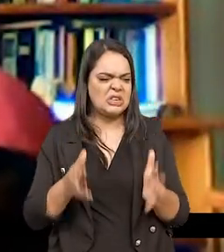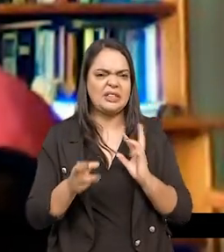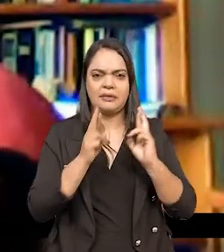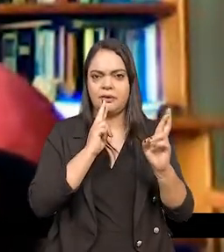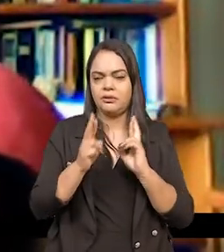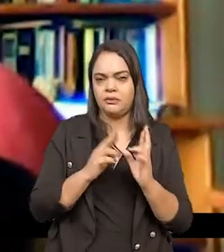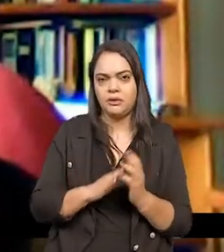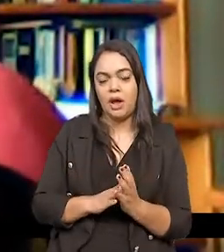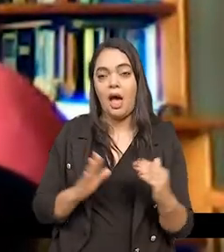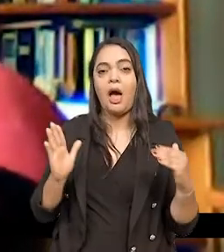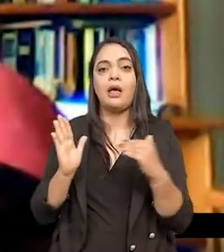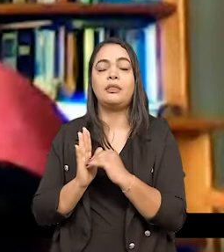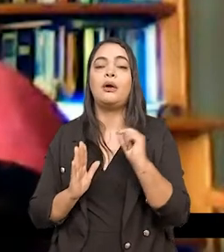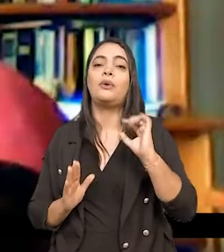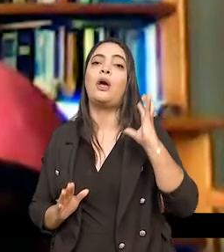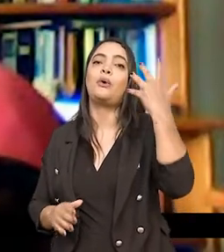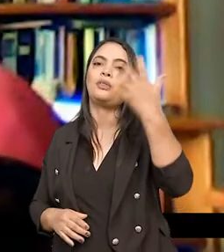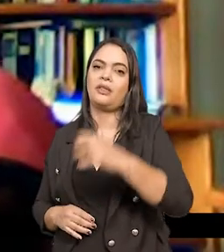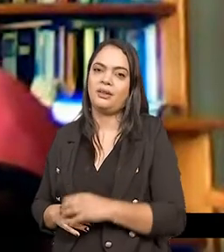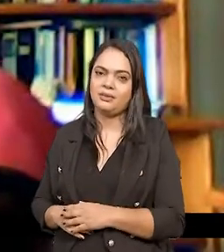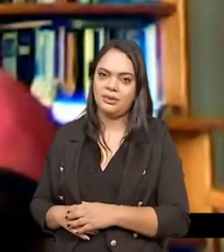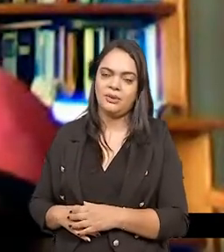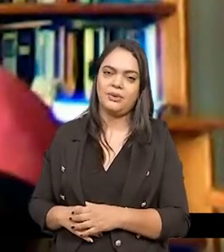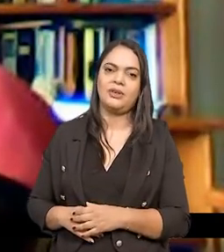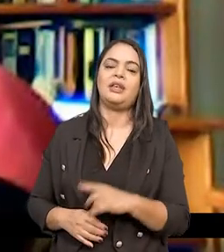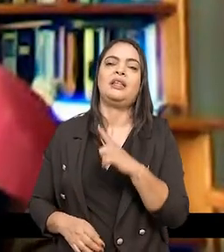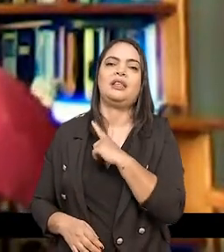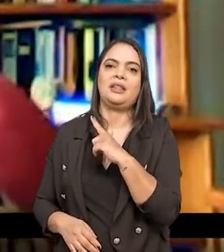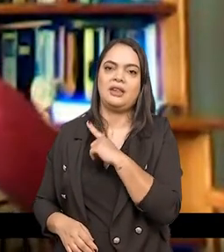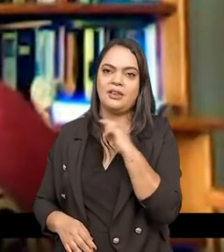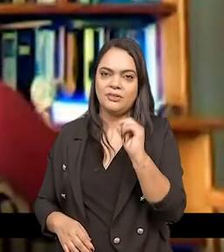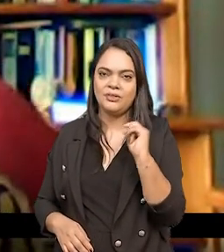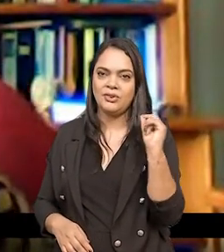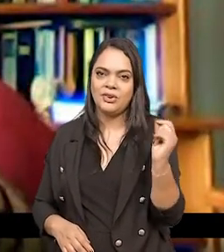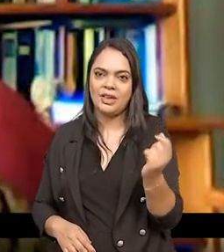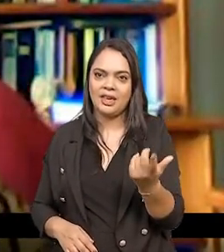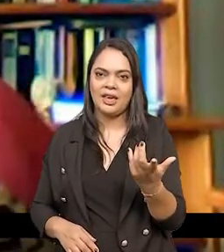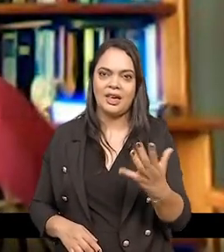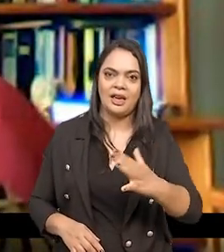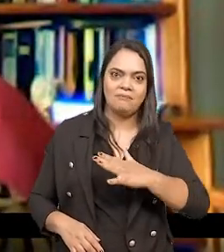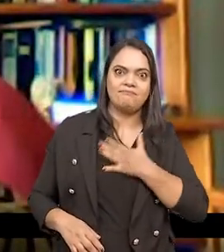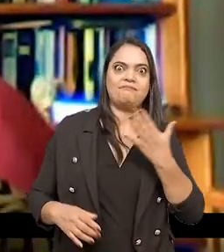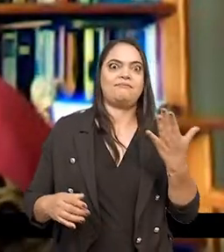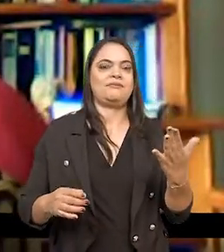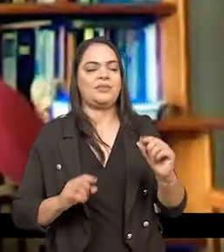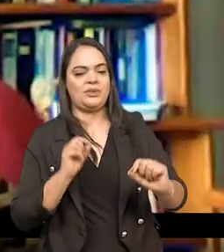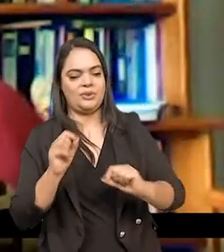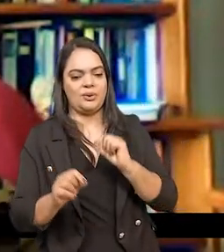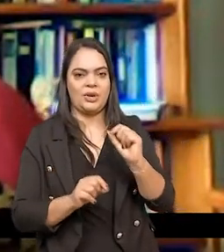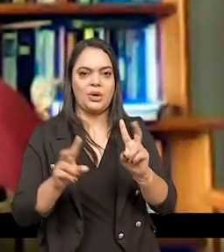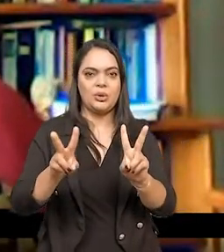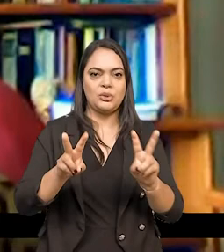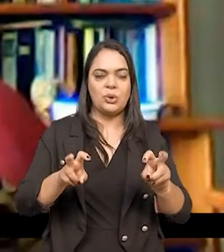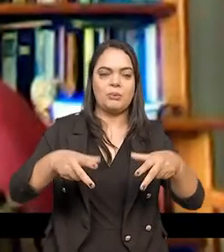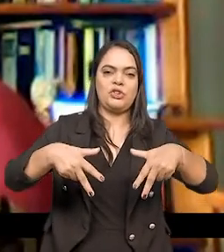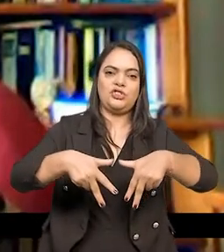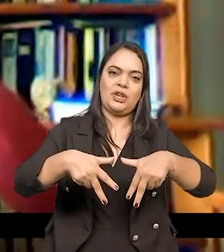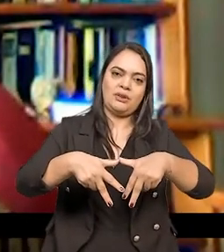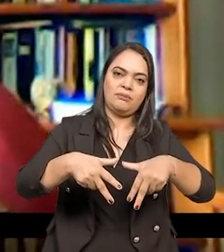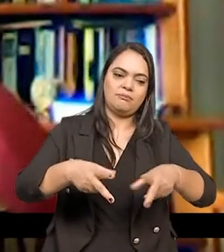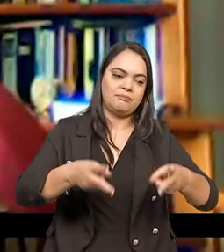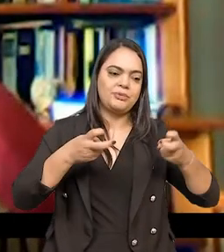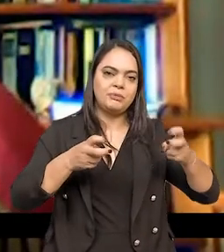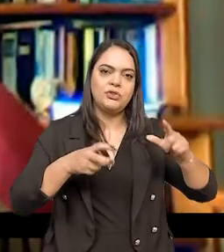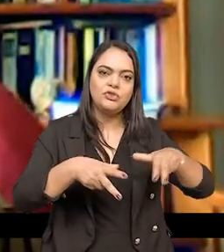que ela é assaltada, né, por ideologia de gênero e vai se dar conta que gênero é uma questão política.